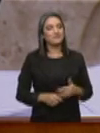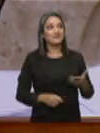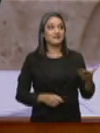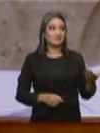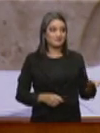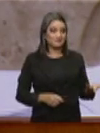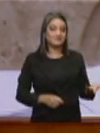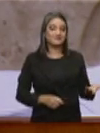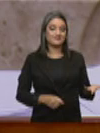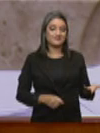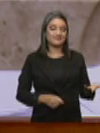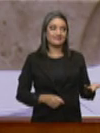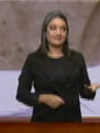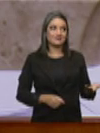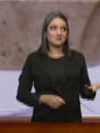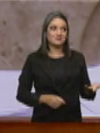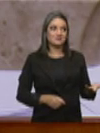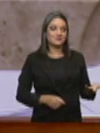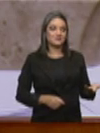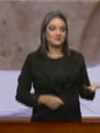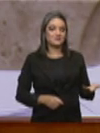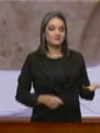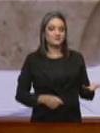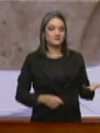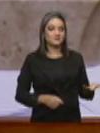Excelência seguramente, né,